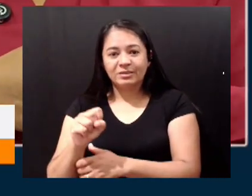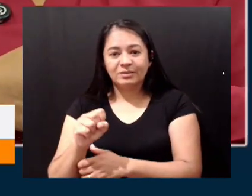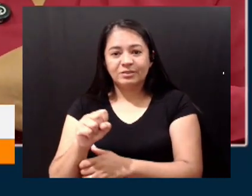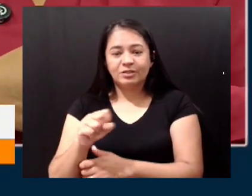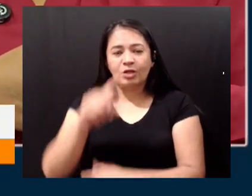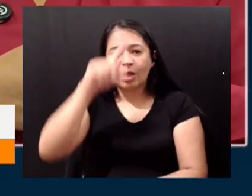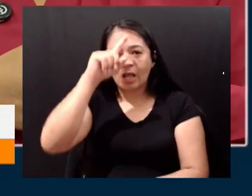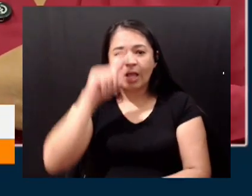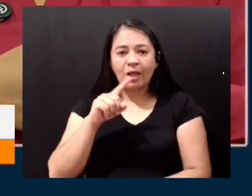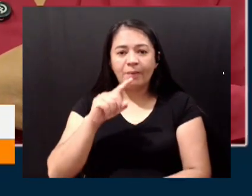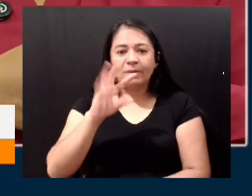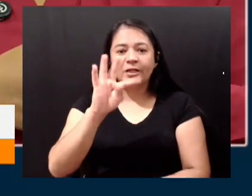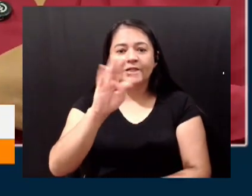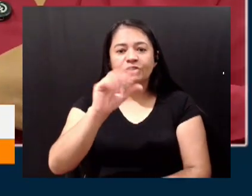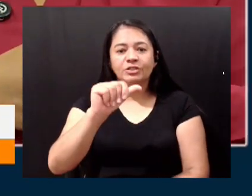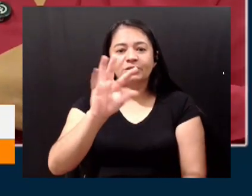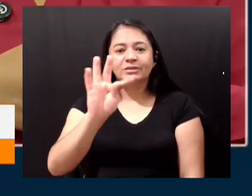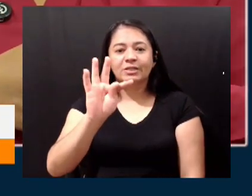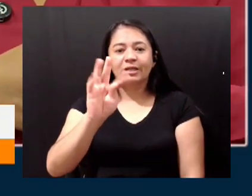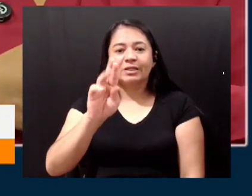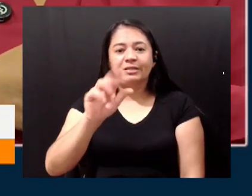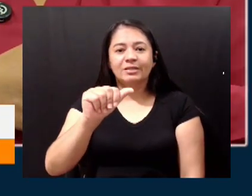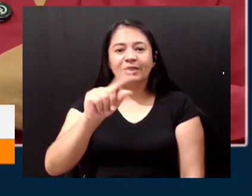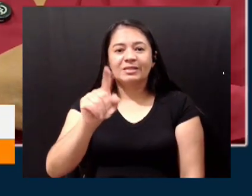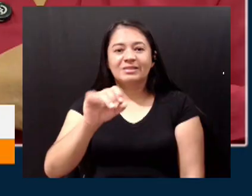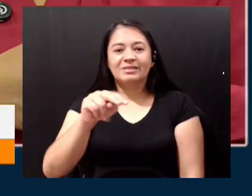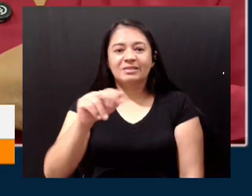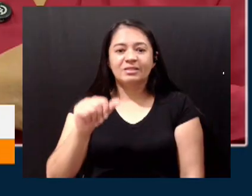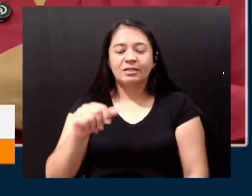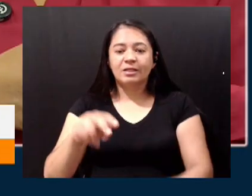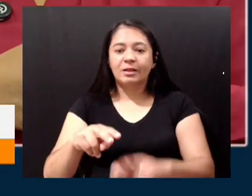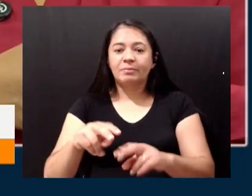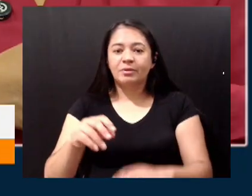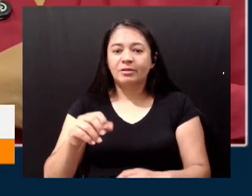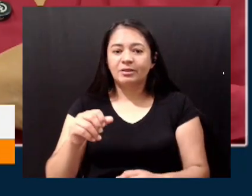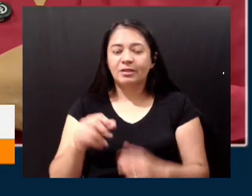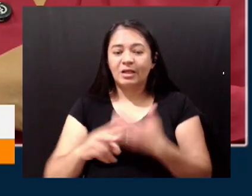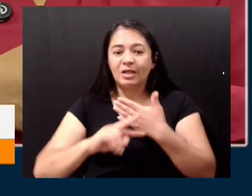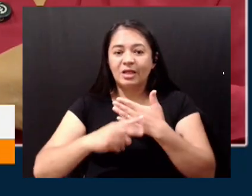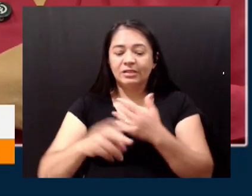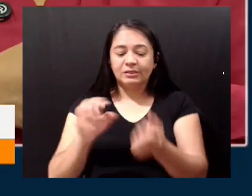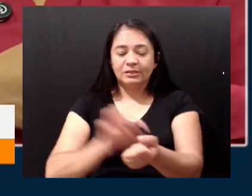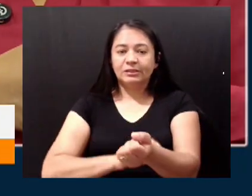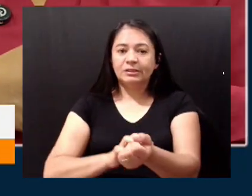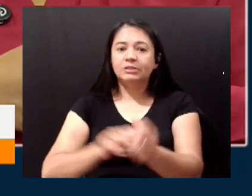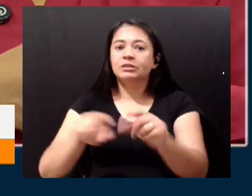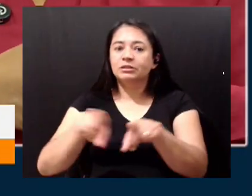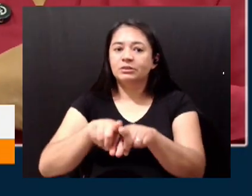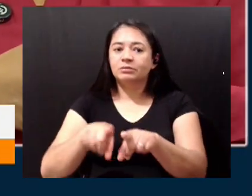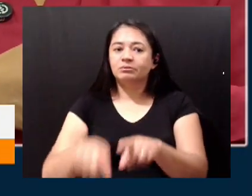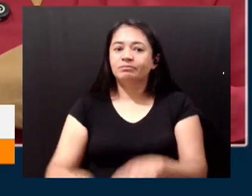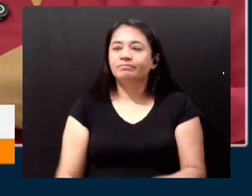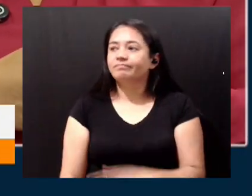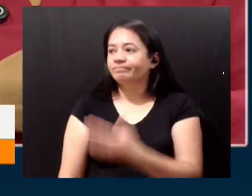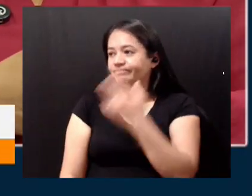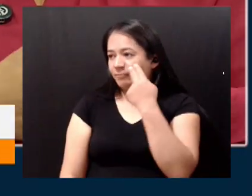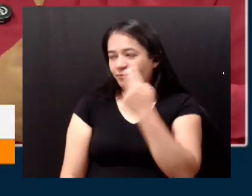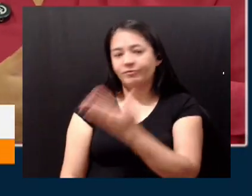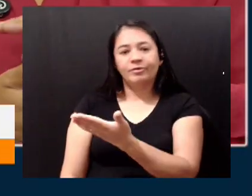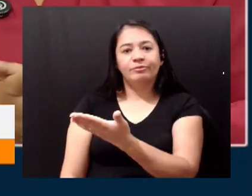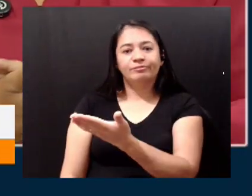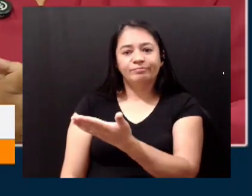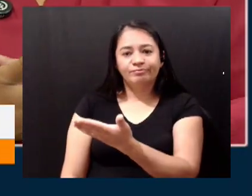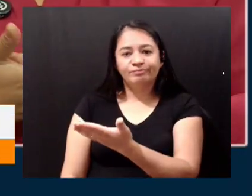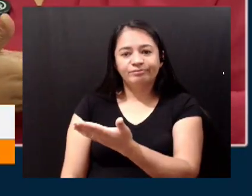tartrazina, que uhum. ele pode provocar reações importantes, alérgicas, tá bom? Só Olha para aí, tá vendo? complementar. Muito bom,